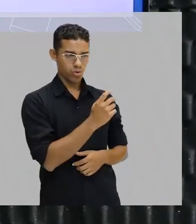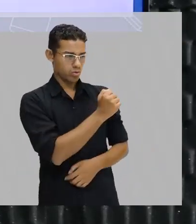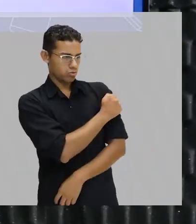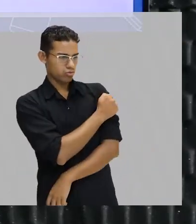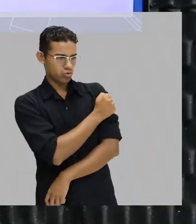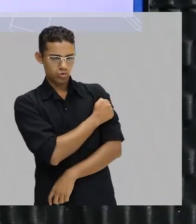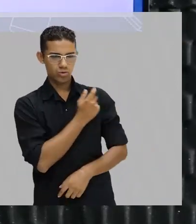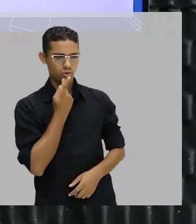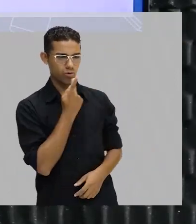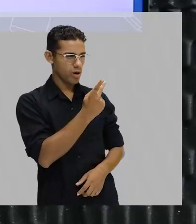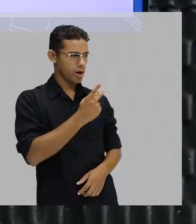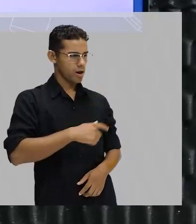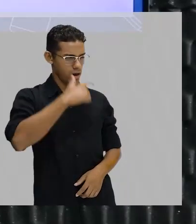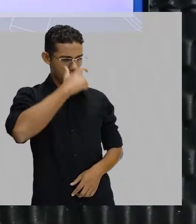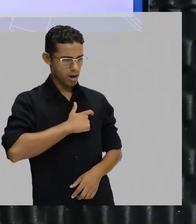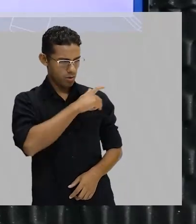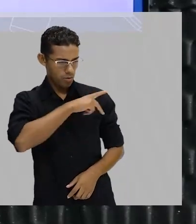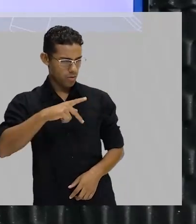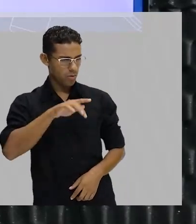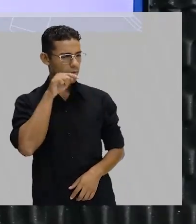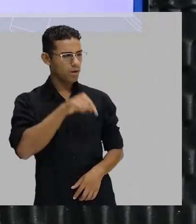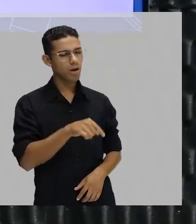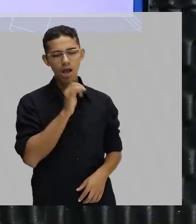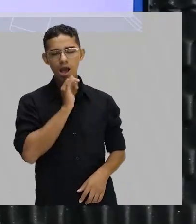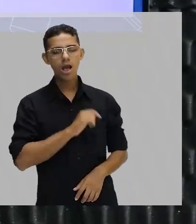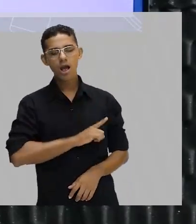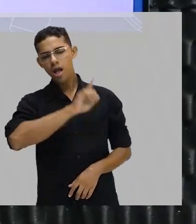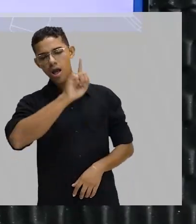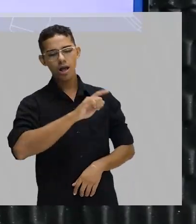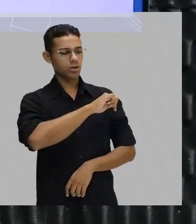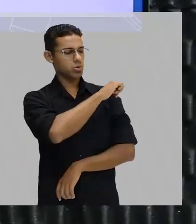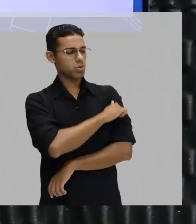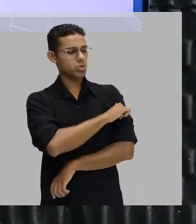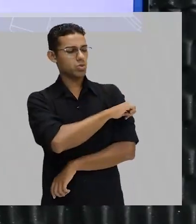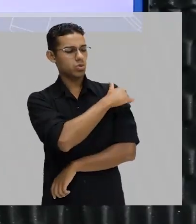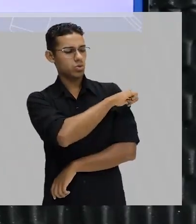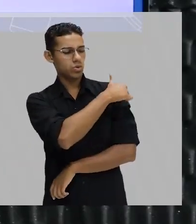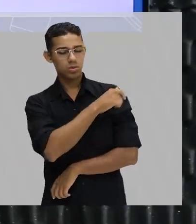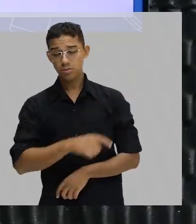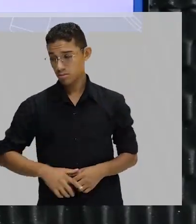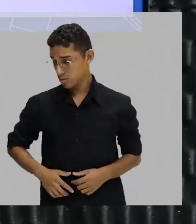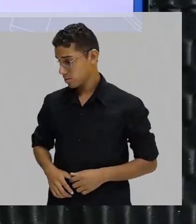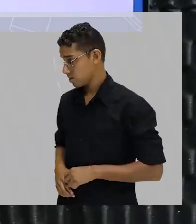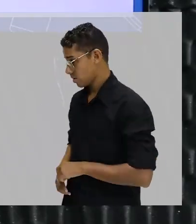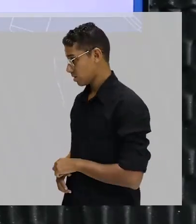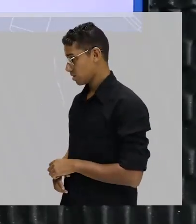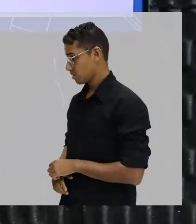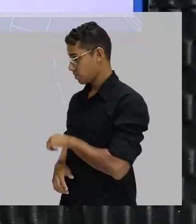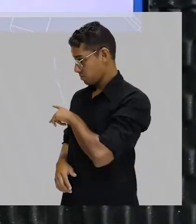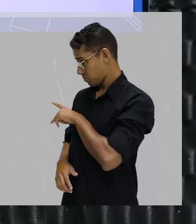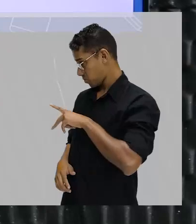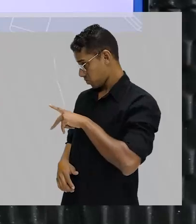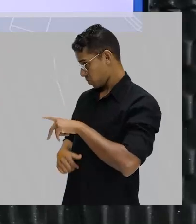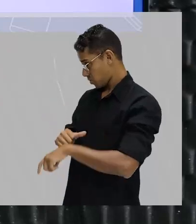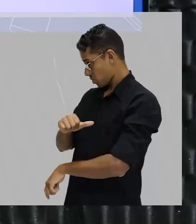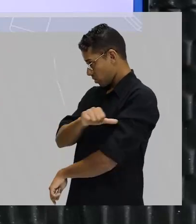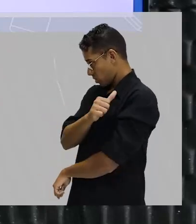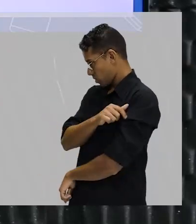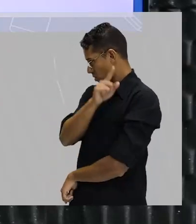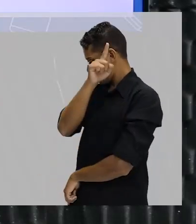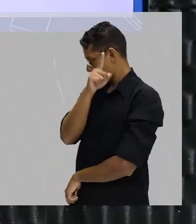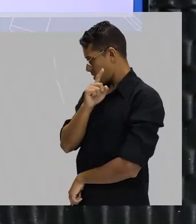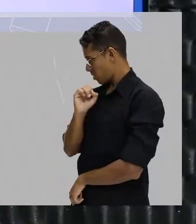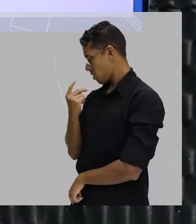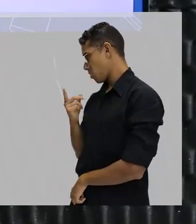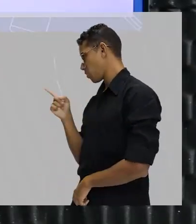ambiguidade impede que o leitor identifique quem era carioca, se é o professor ou se é o aluno. Não dá para a